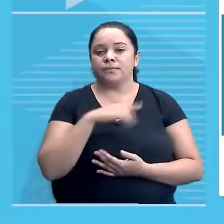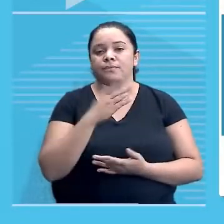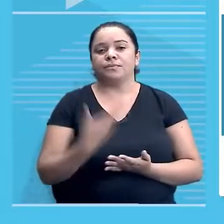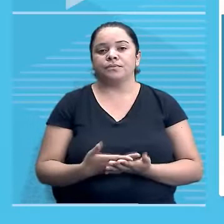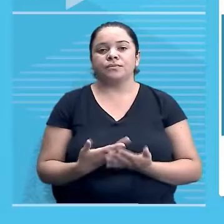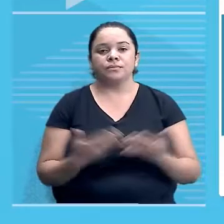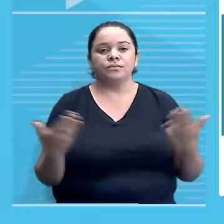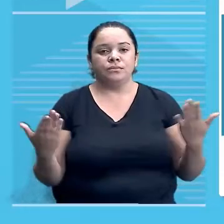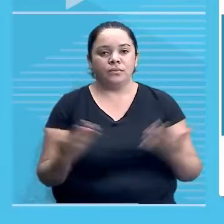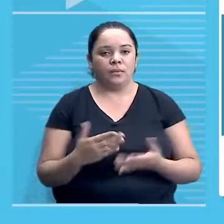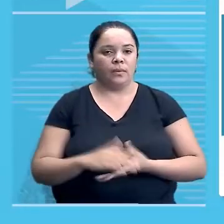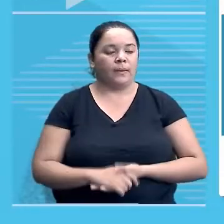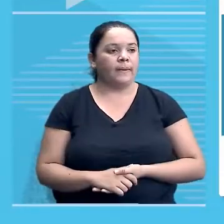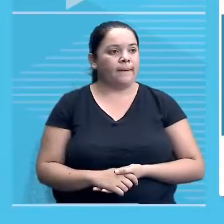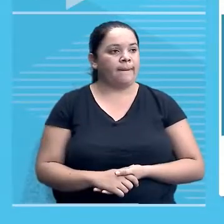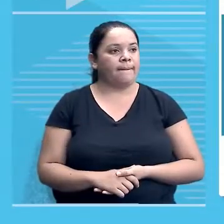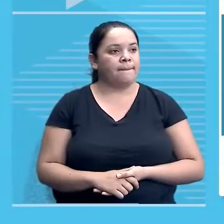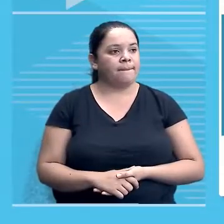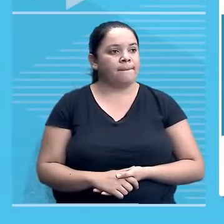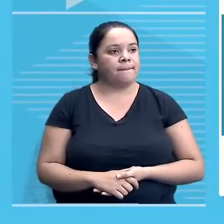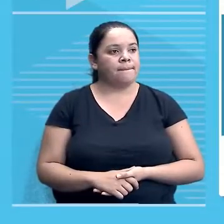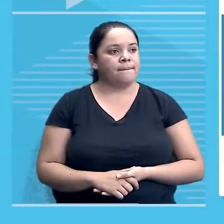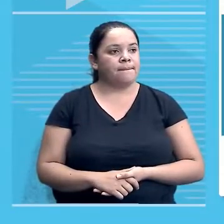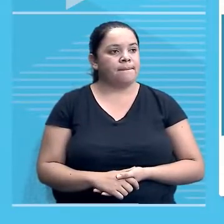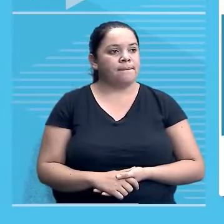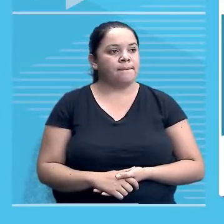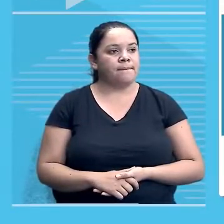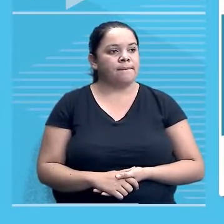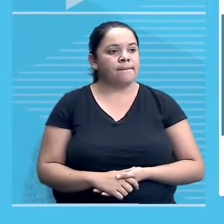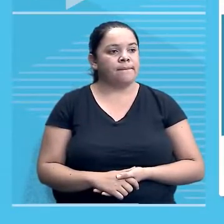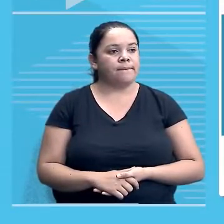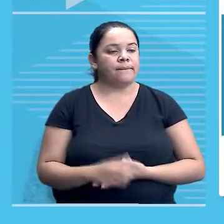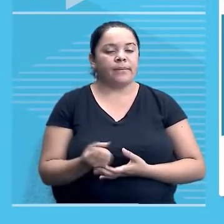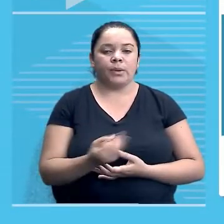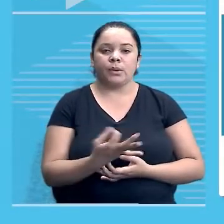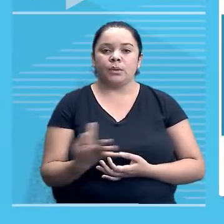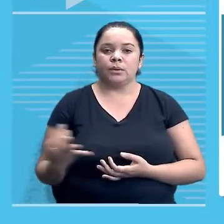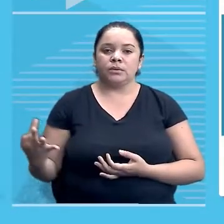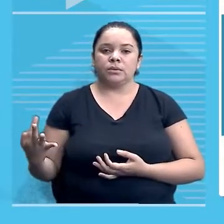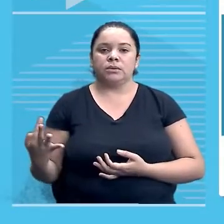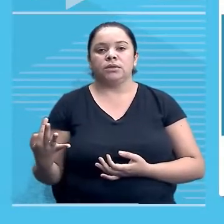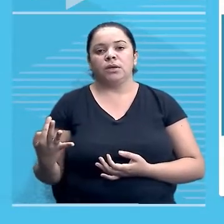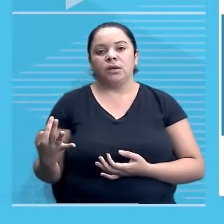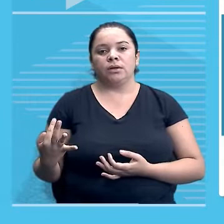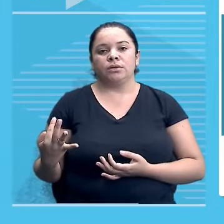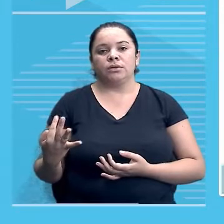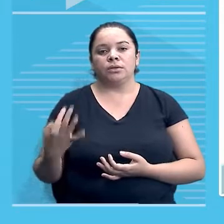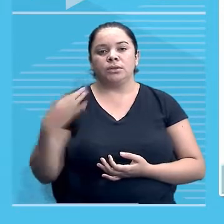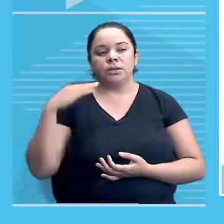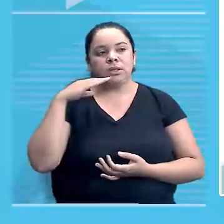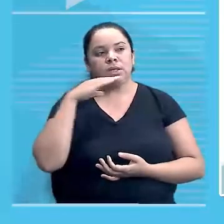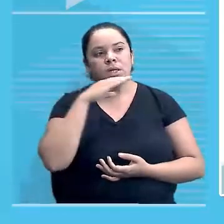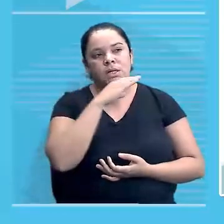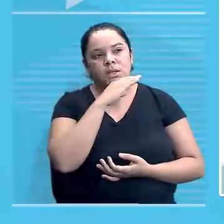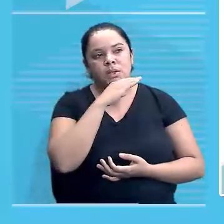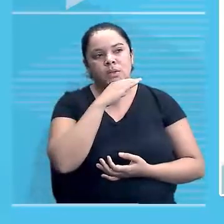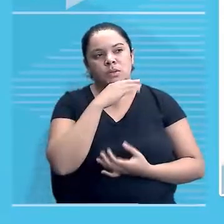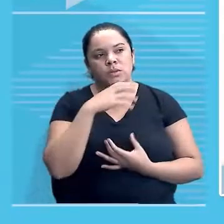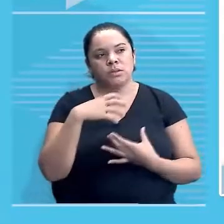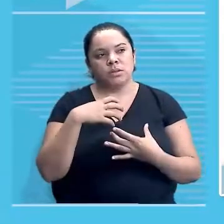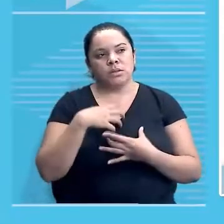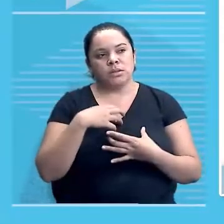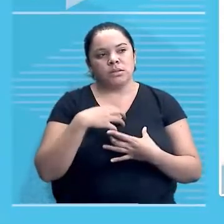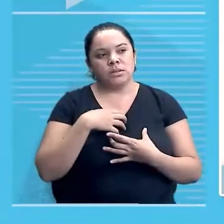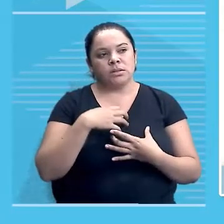falar de quantidade de calor sensível. O que que seria essa quantidade de